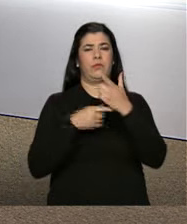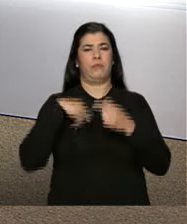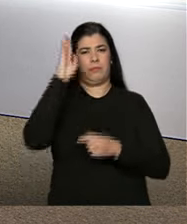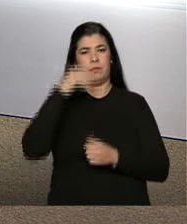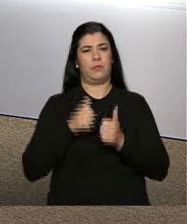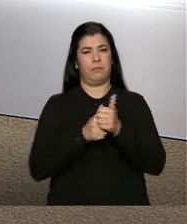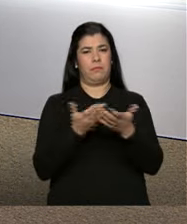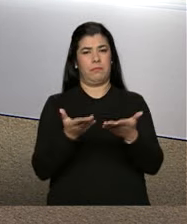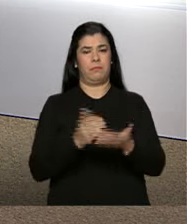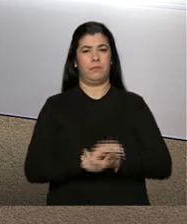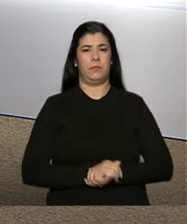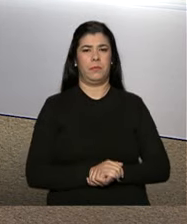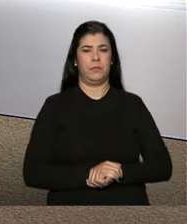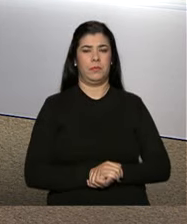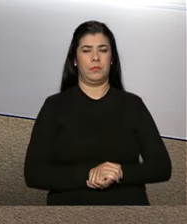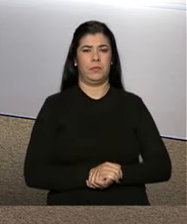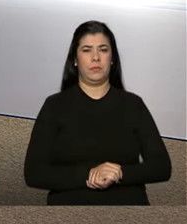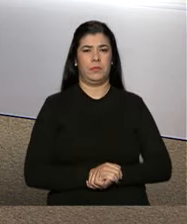o